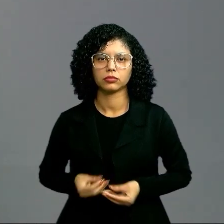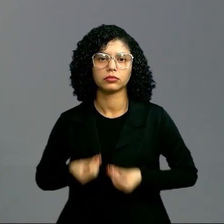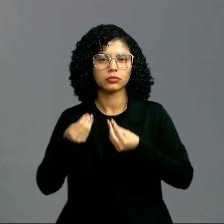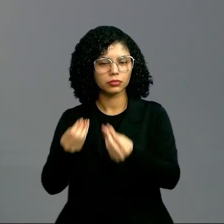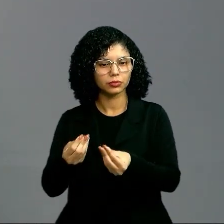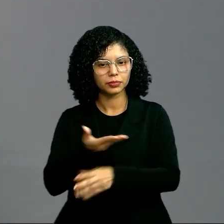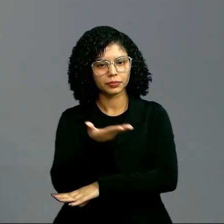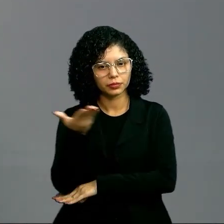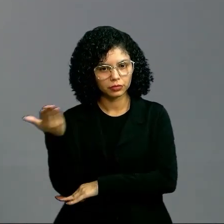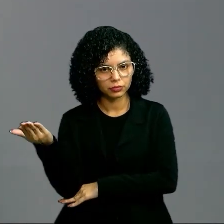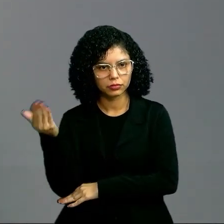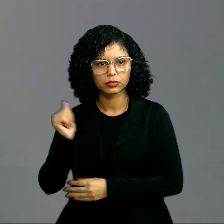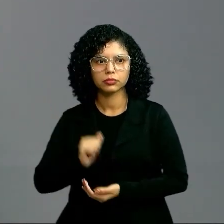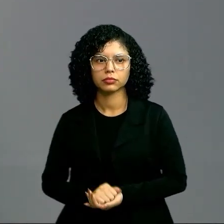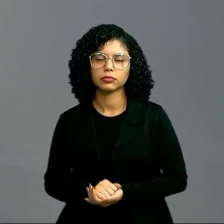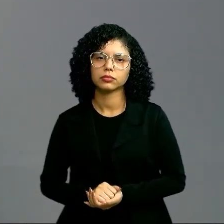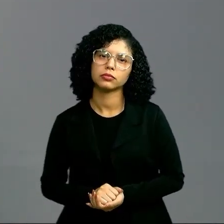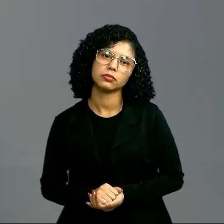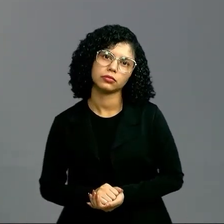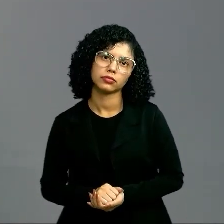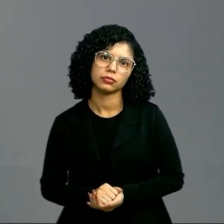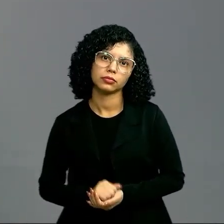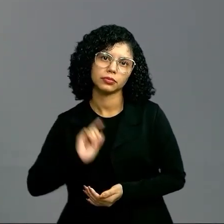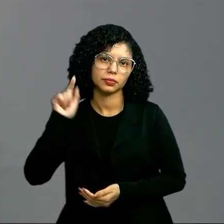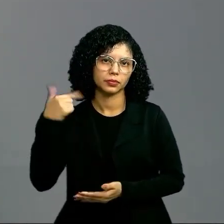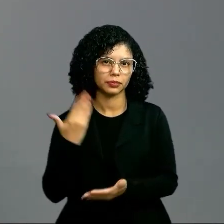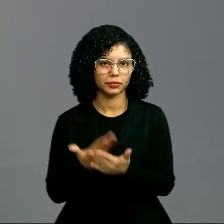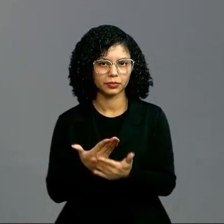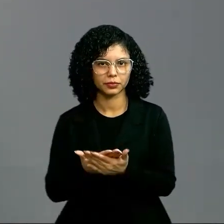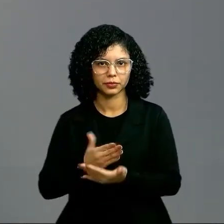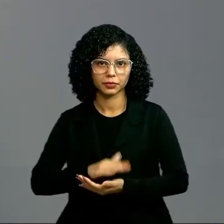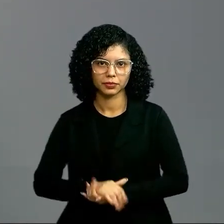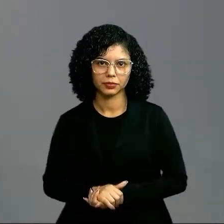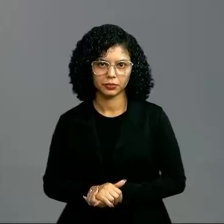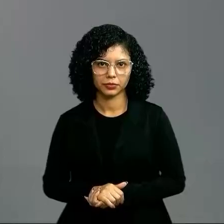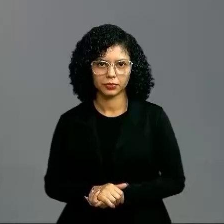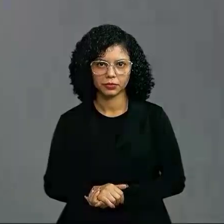Põe aí para vocês. E até a próxima.